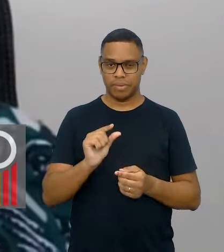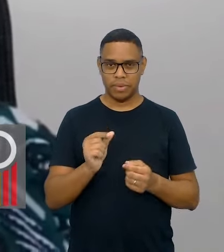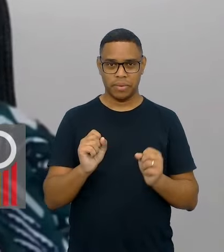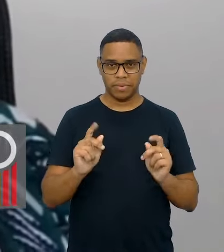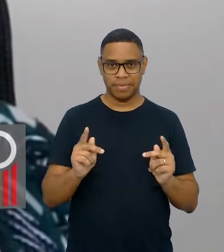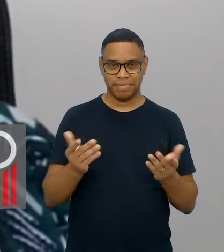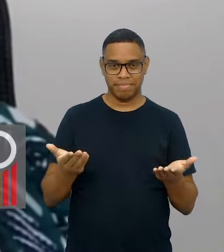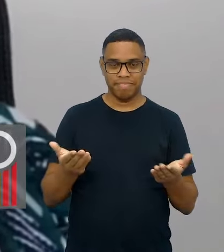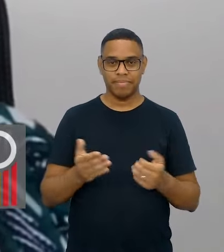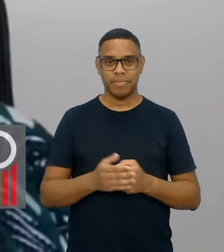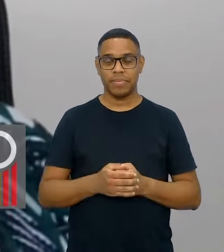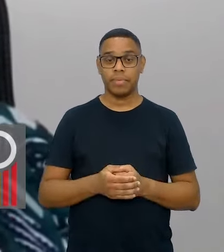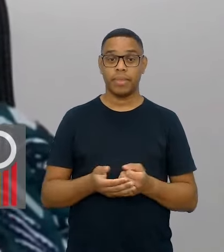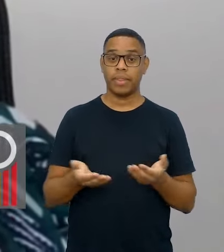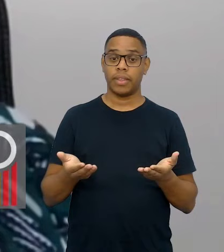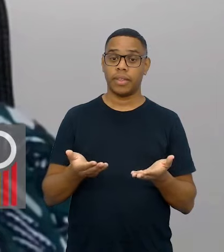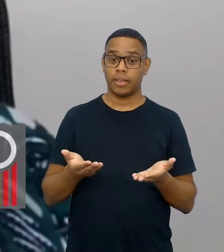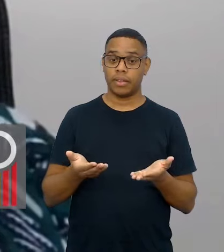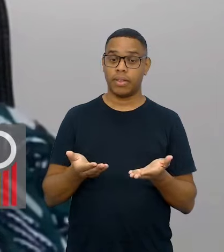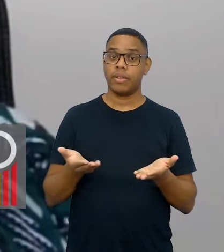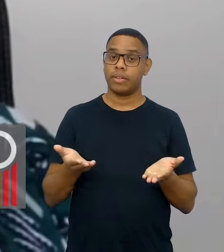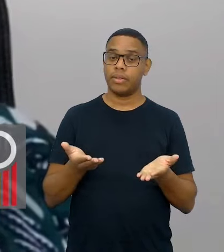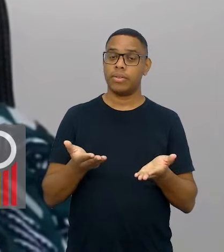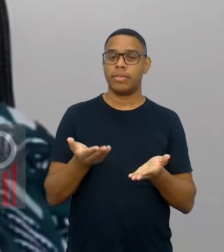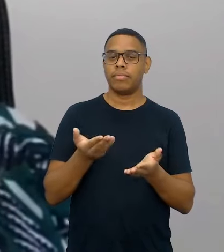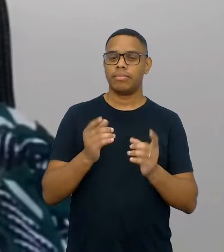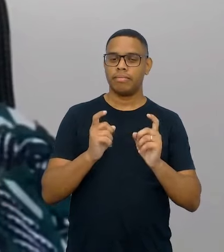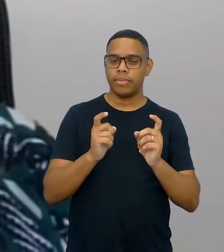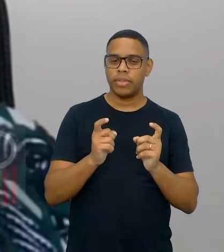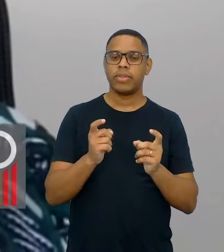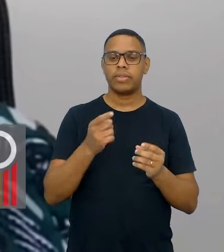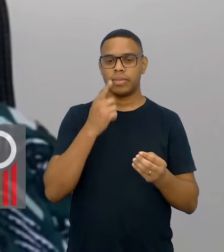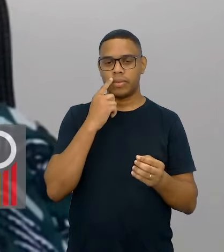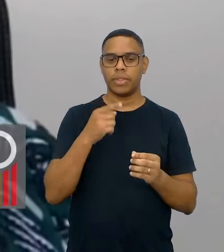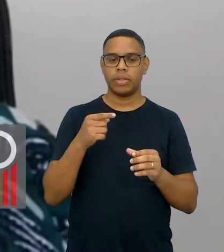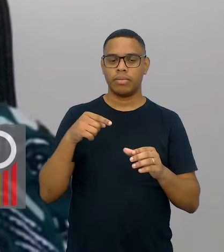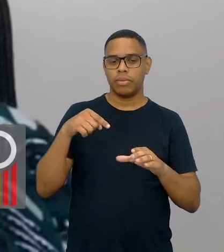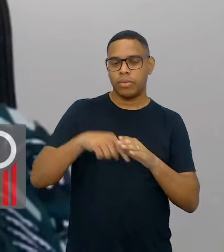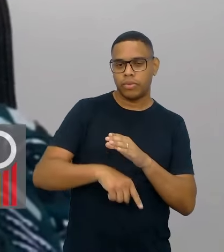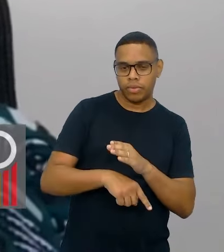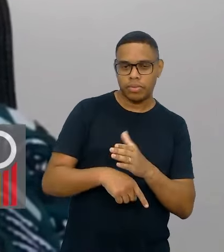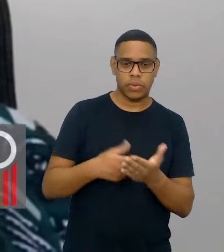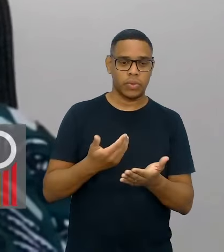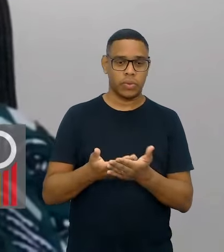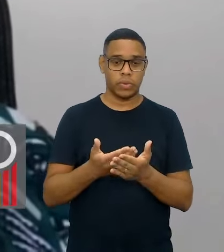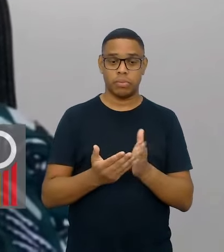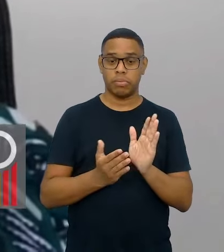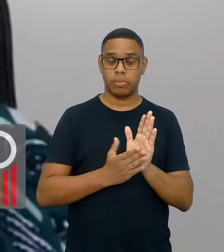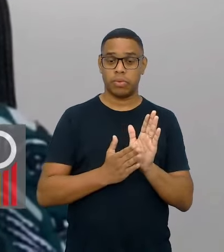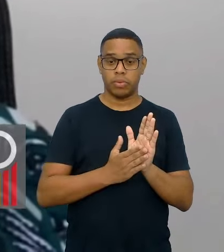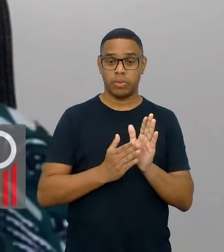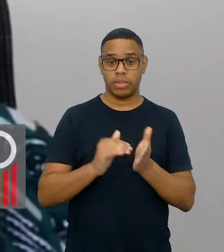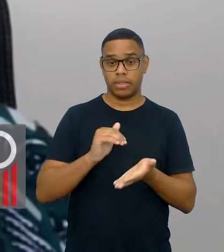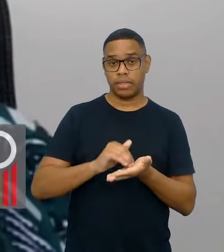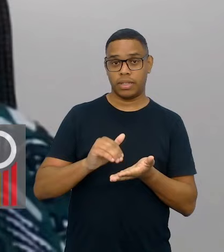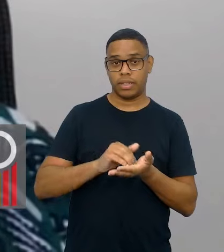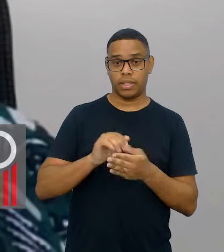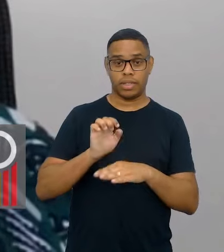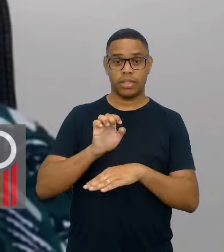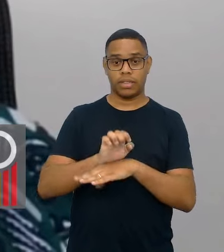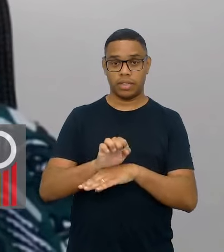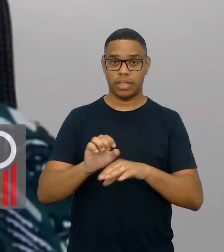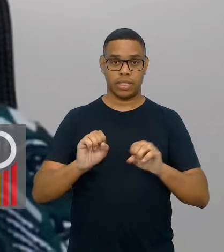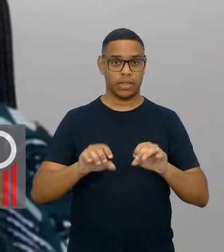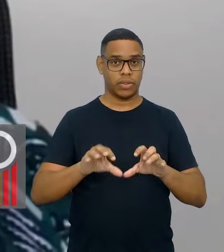é? Vamos para o nosso encontro de recuperação e aprofundamento, proposto aqui pela Secretaria Estadual